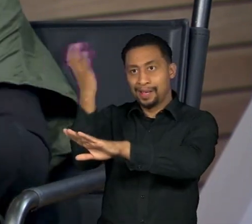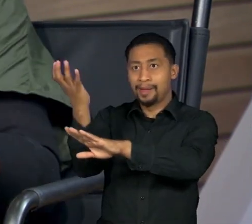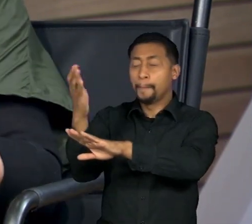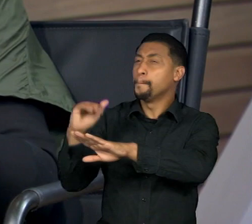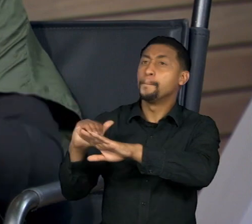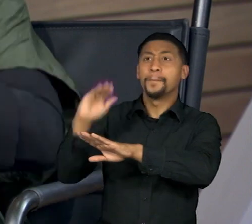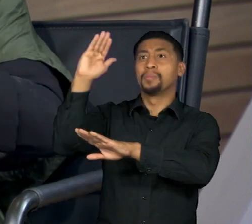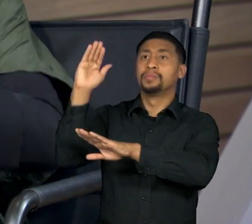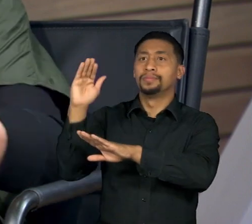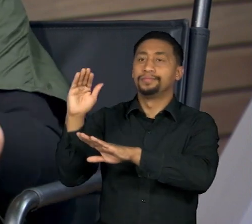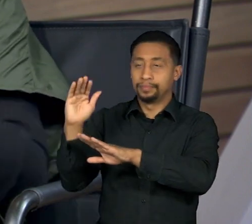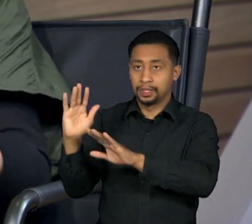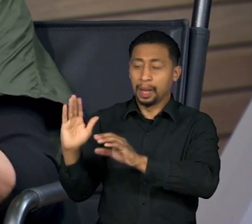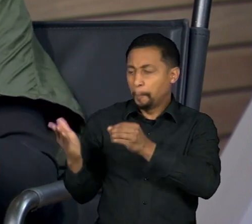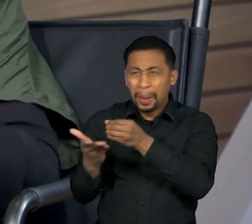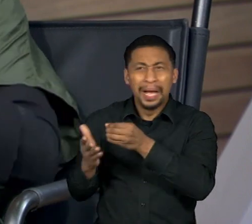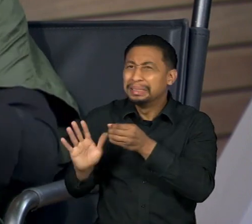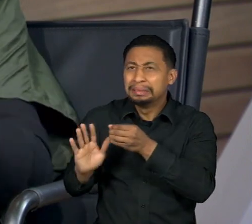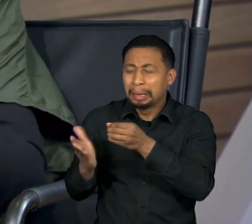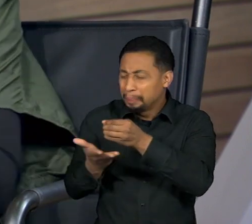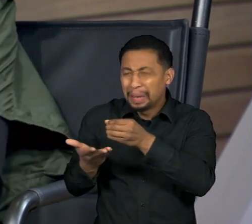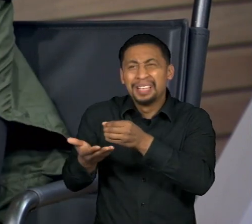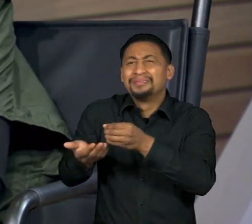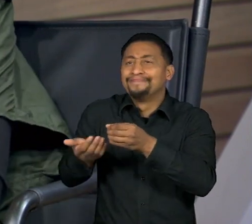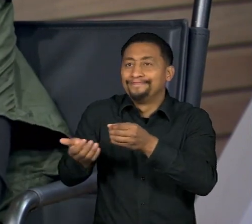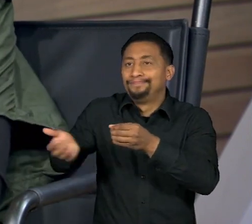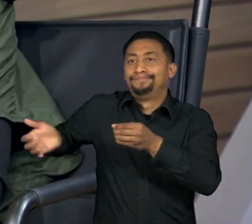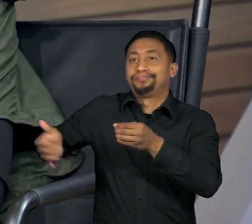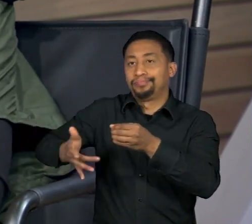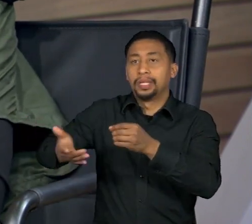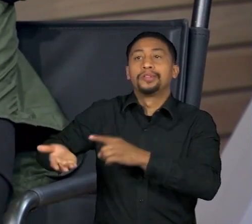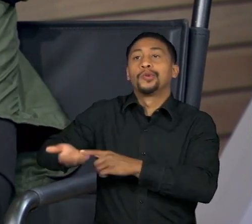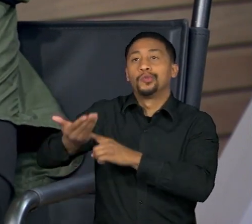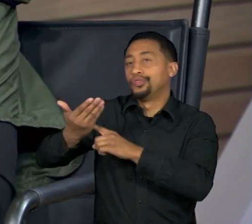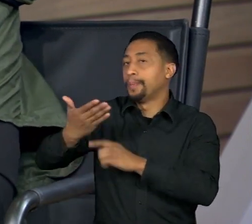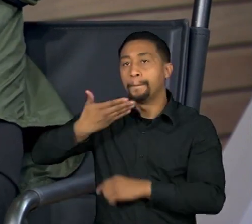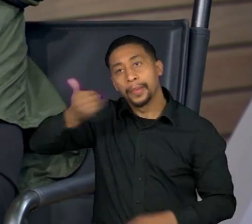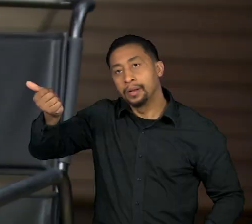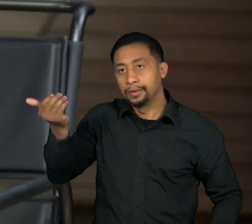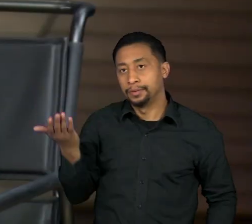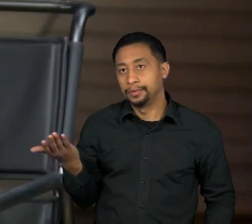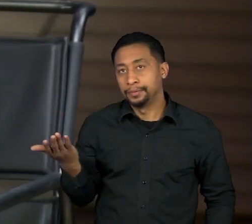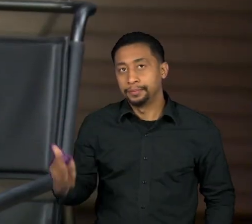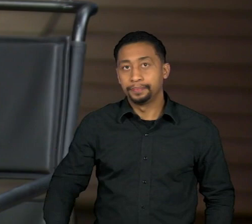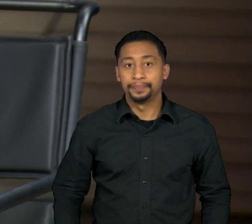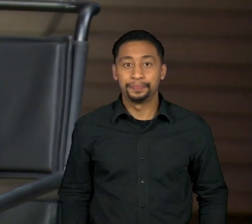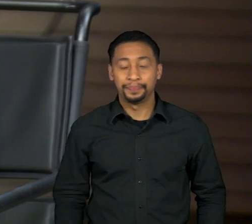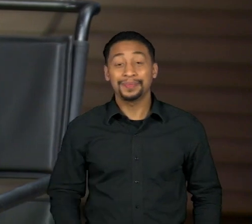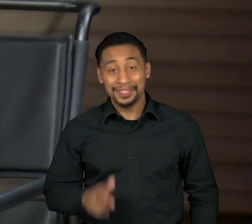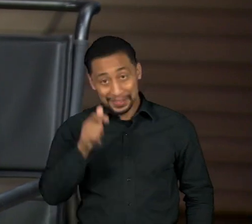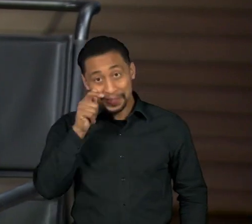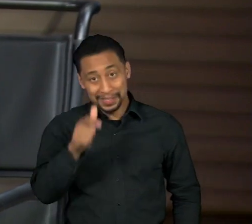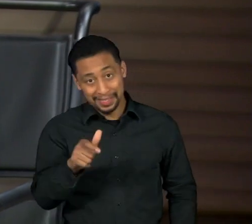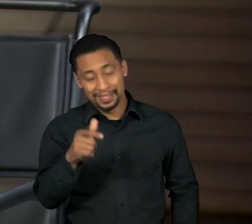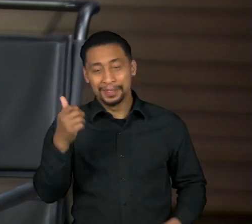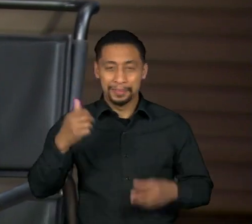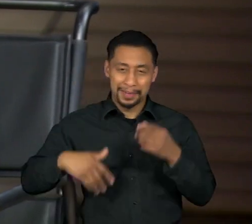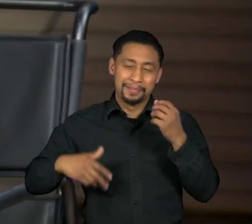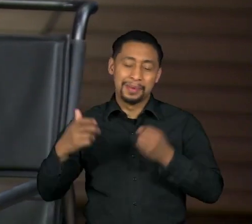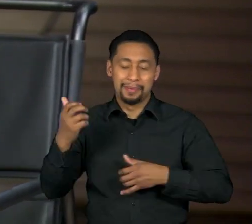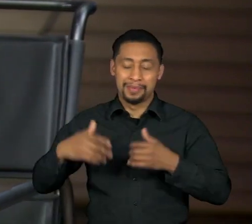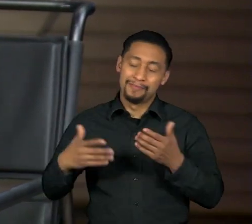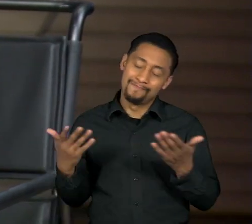que o básico? Porque o básico não adianta competir, que a tecnologia vai fazer cada vez melhor. Acho que é interessante esse ponto na hora que a gente